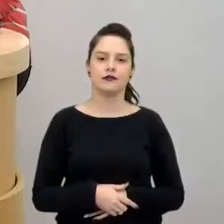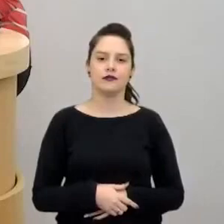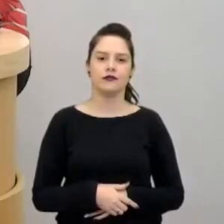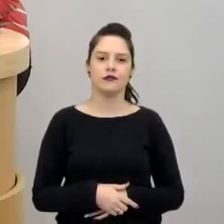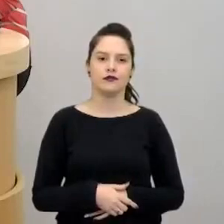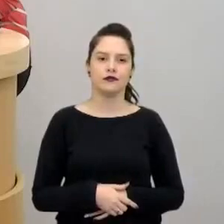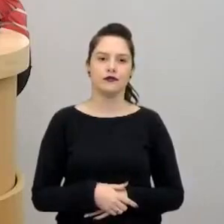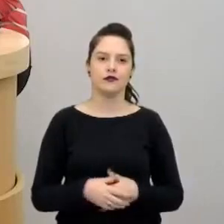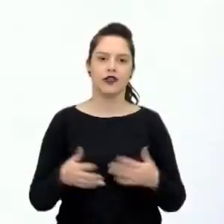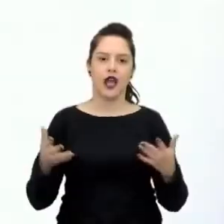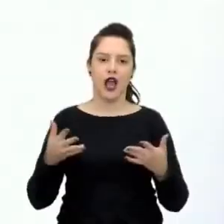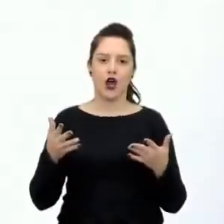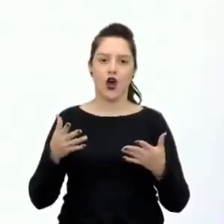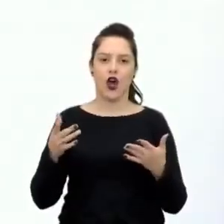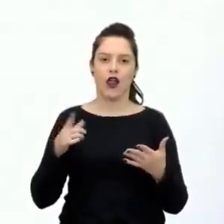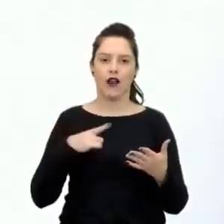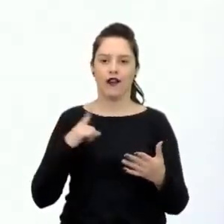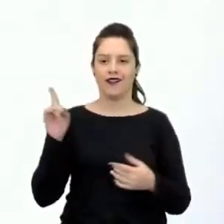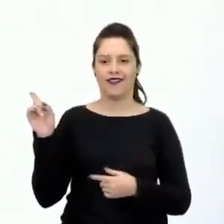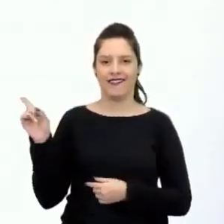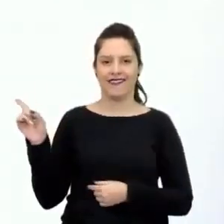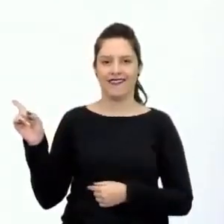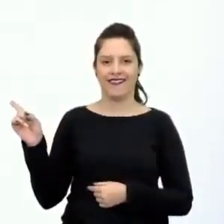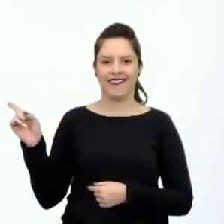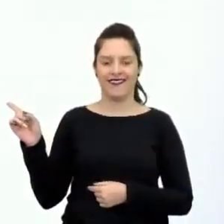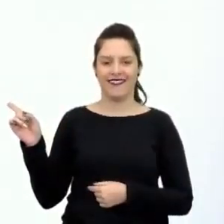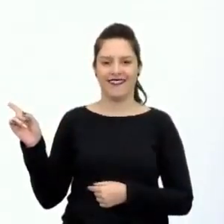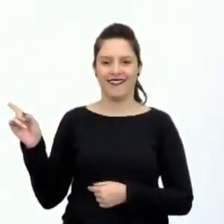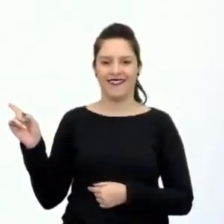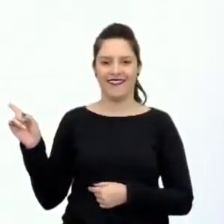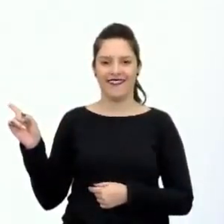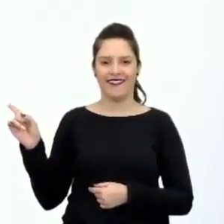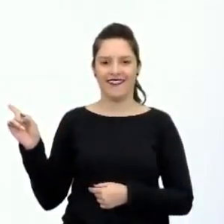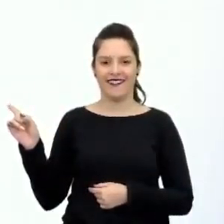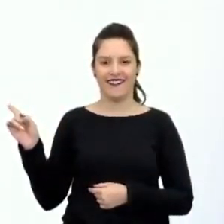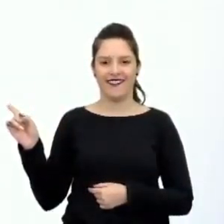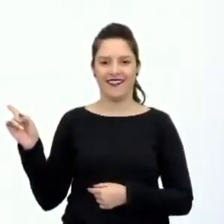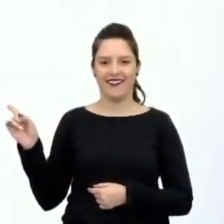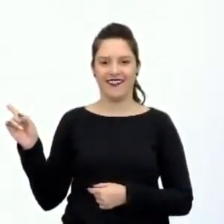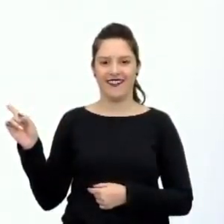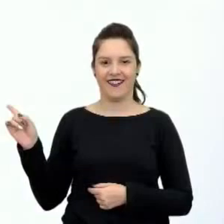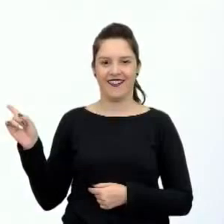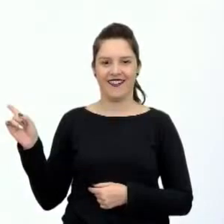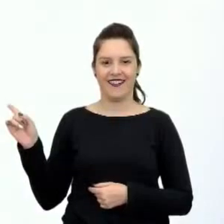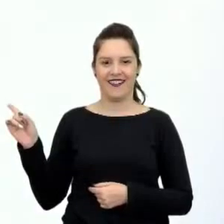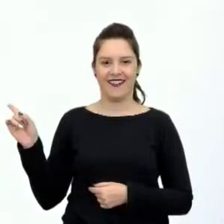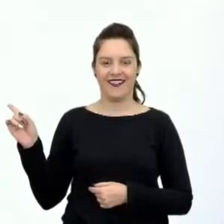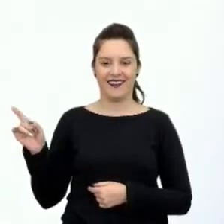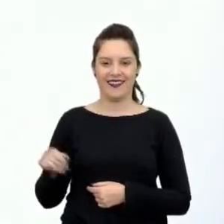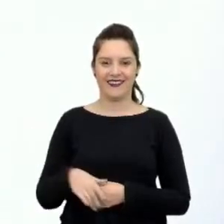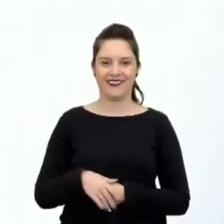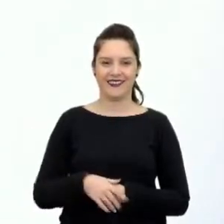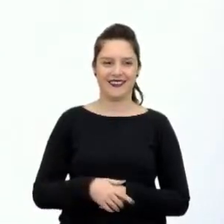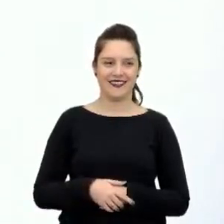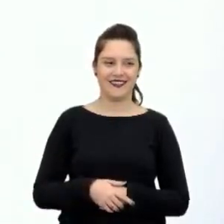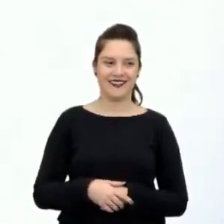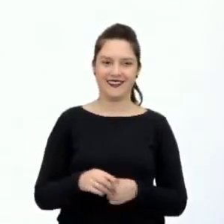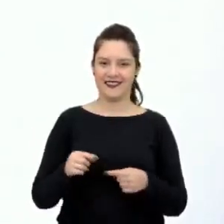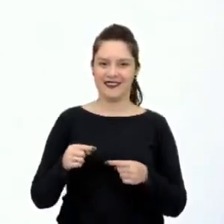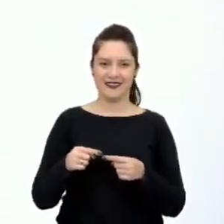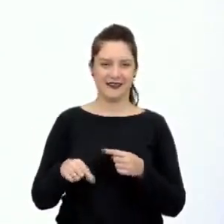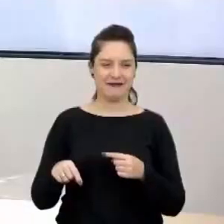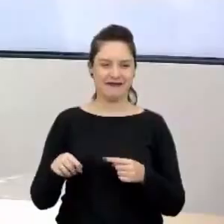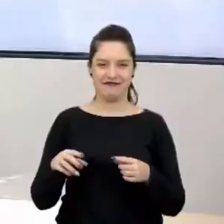E agora você tem uma escovinha que tá brigando com a outra. Aparentemente, elas não se deram muito bem,